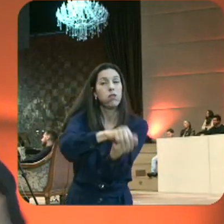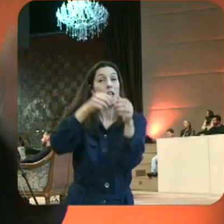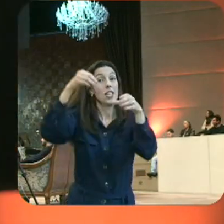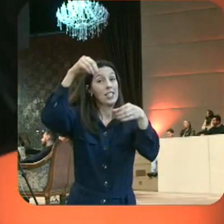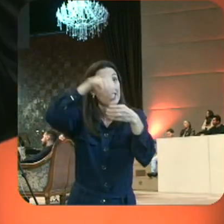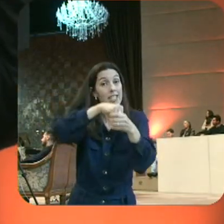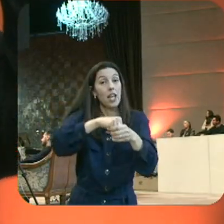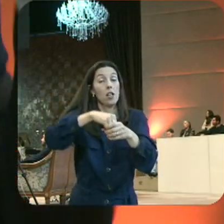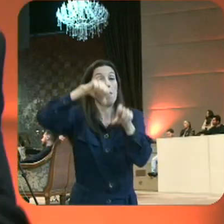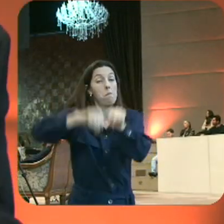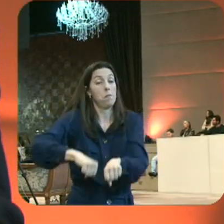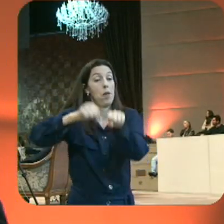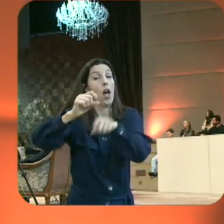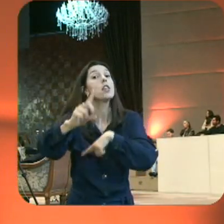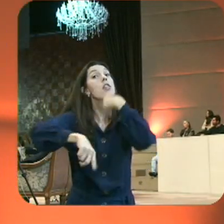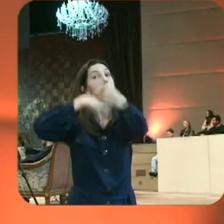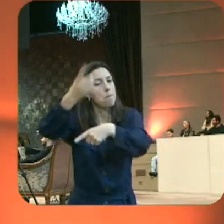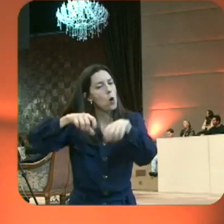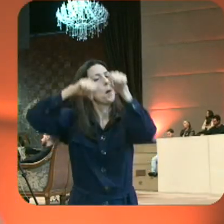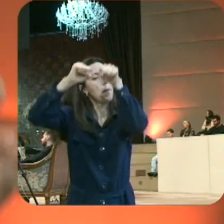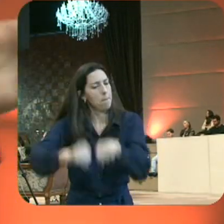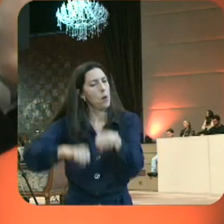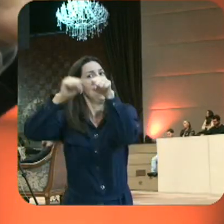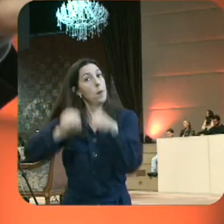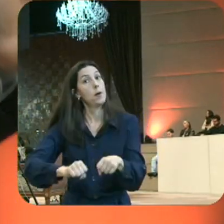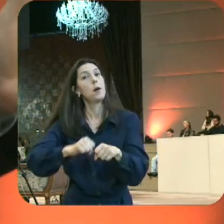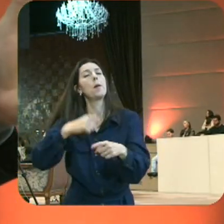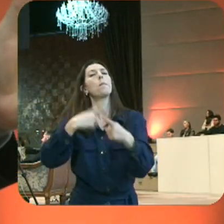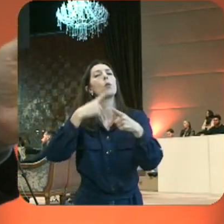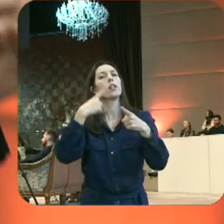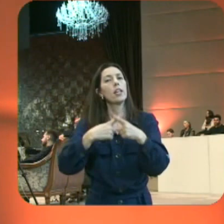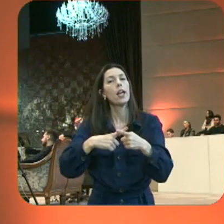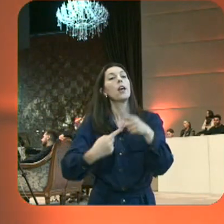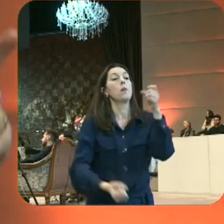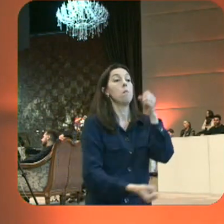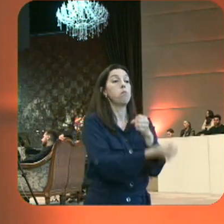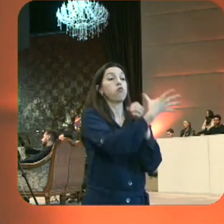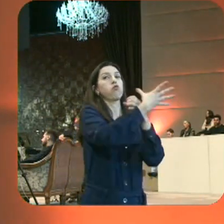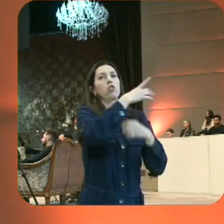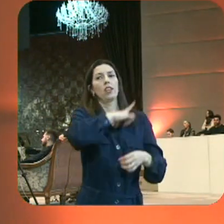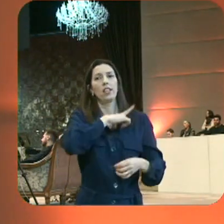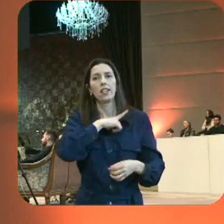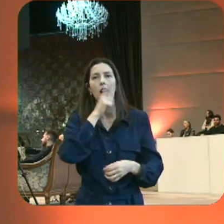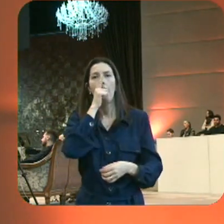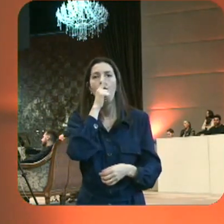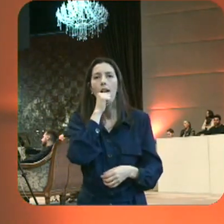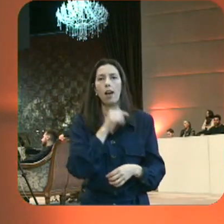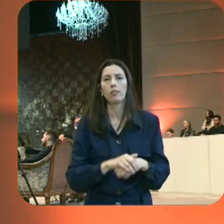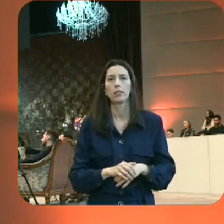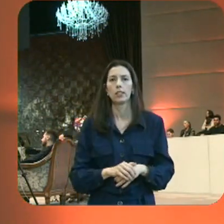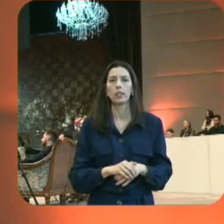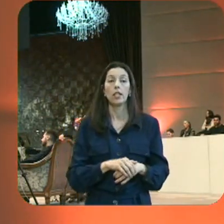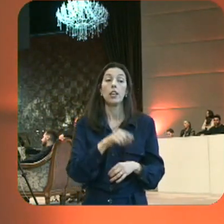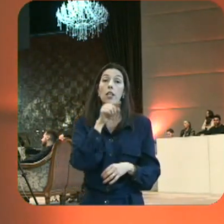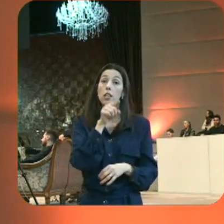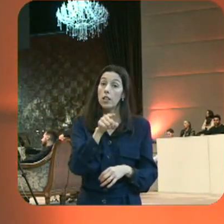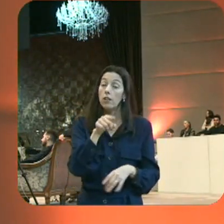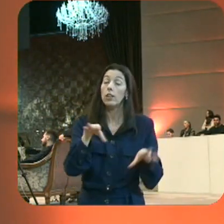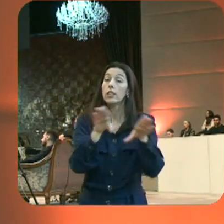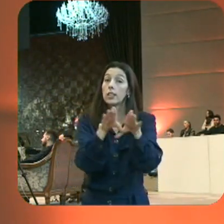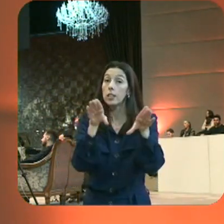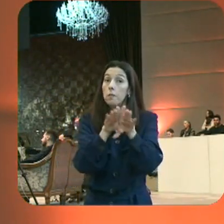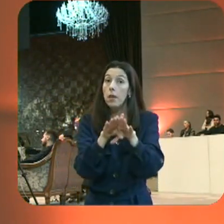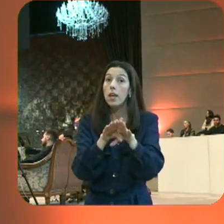e depois pode bombear, porque vai ter água em abundância. E não esqueça de deixar uma garrafinha de água